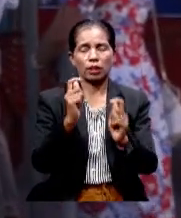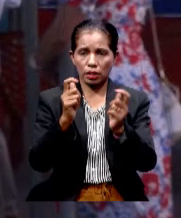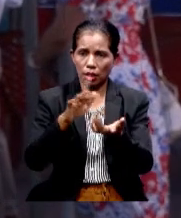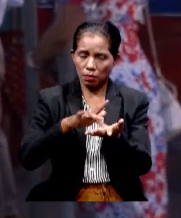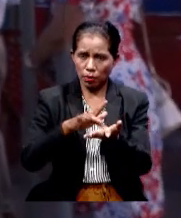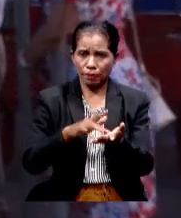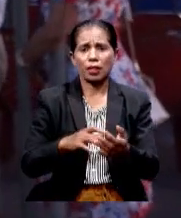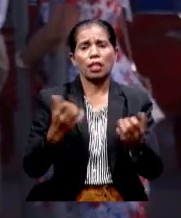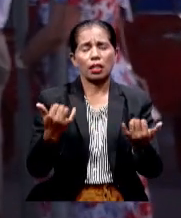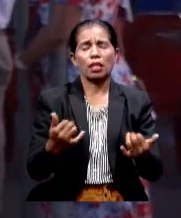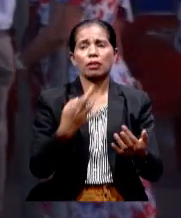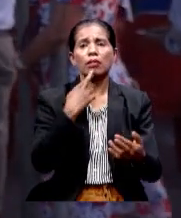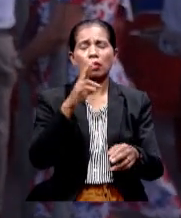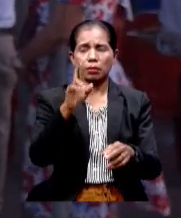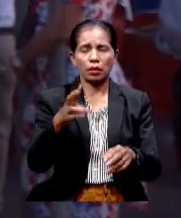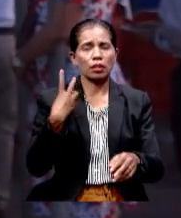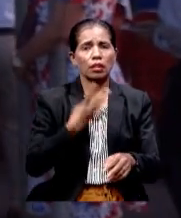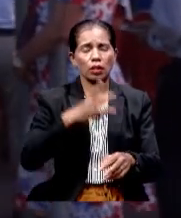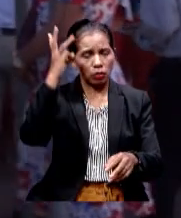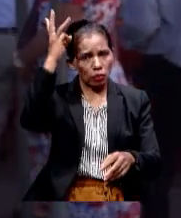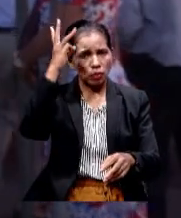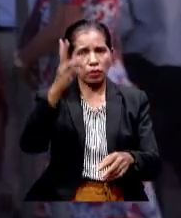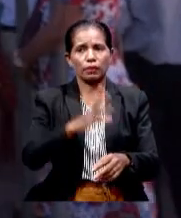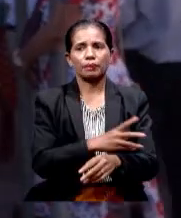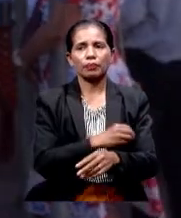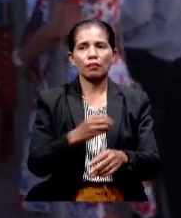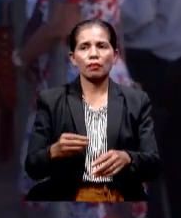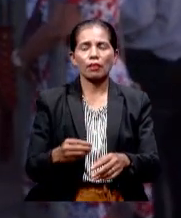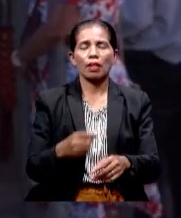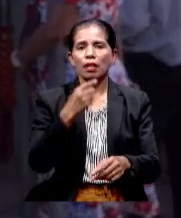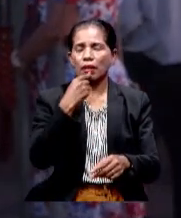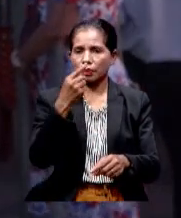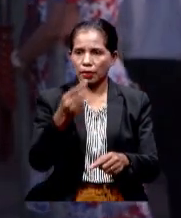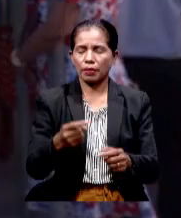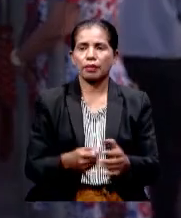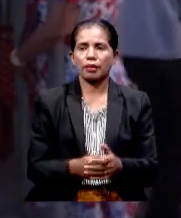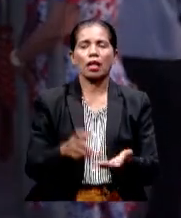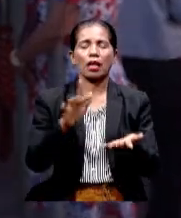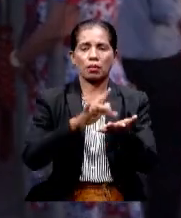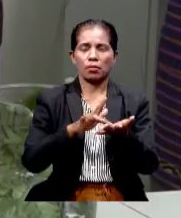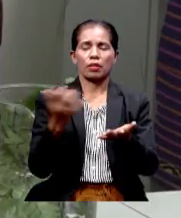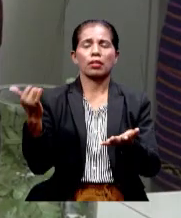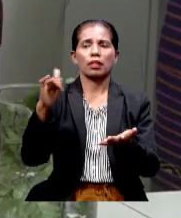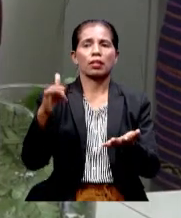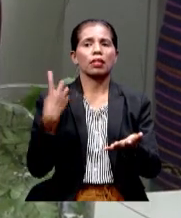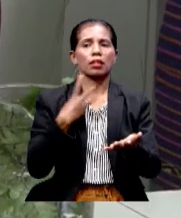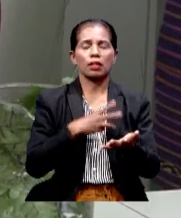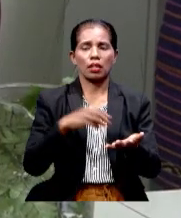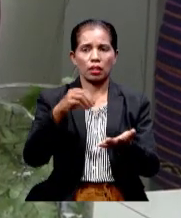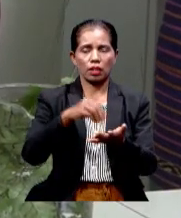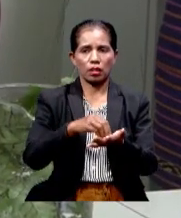ne atu responde vai ter ninian preocupação povo ne durante ne ne bem aqui até ter encata aí moro que seria ita la garantia